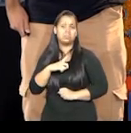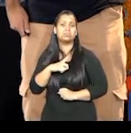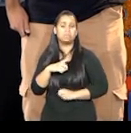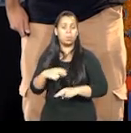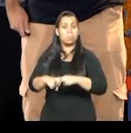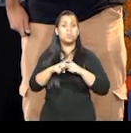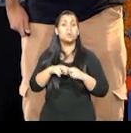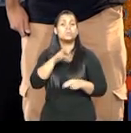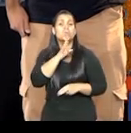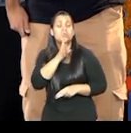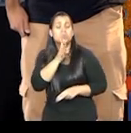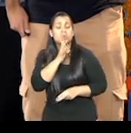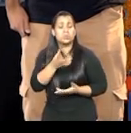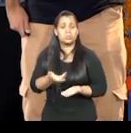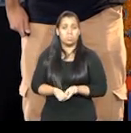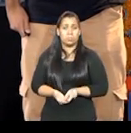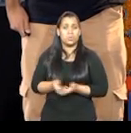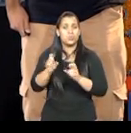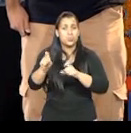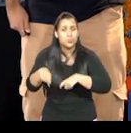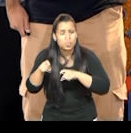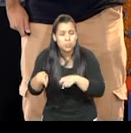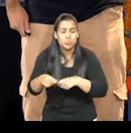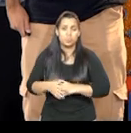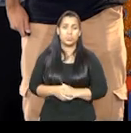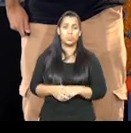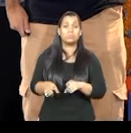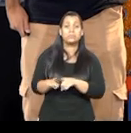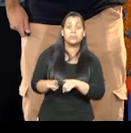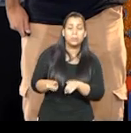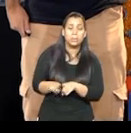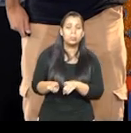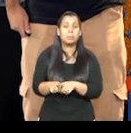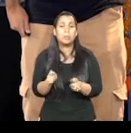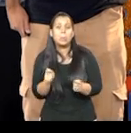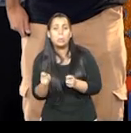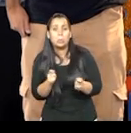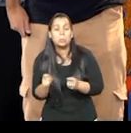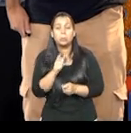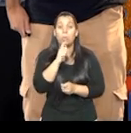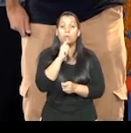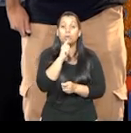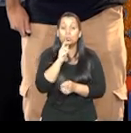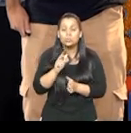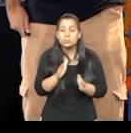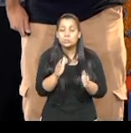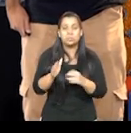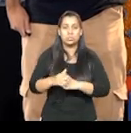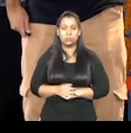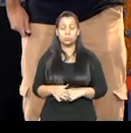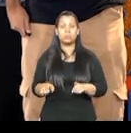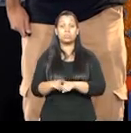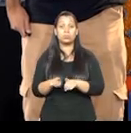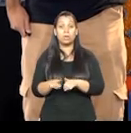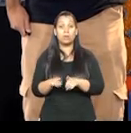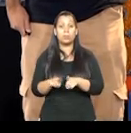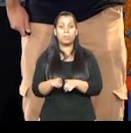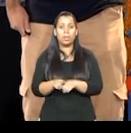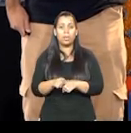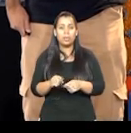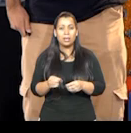seus conhecimentos a respeito do cultivo agrário, do controle dos rios para irrigação e também da